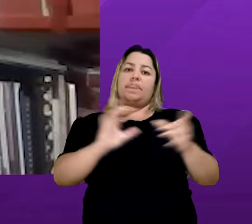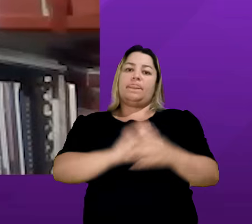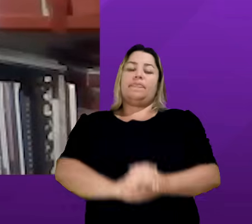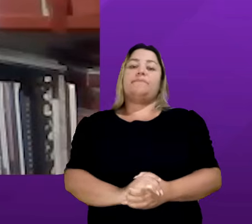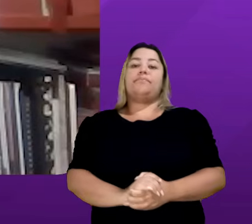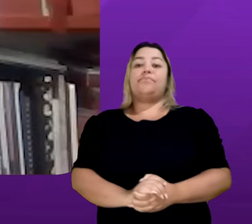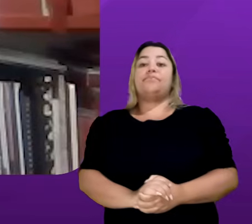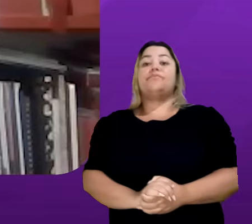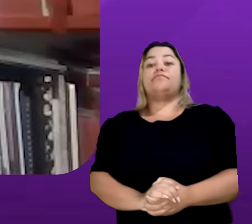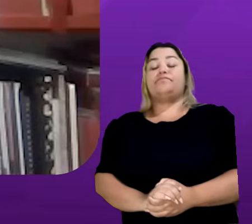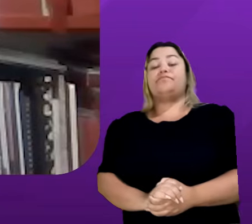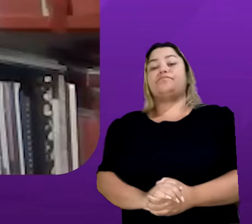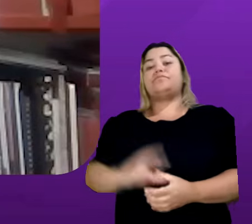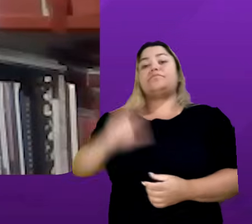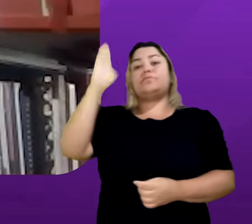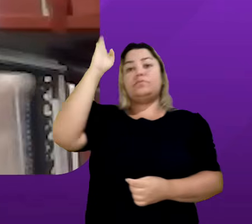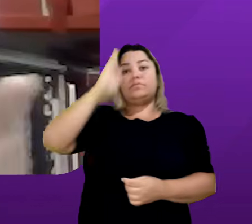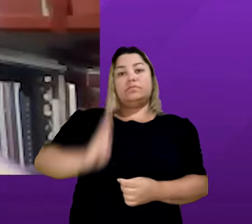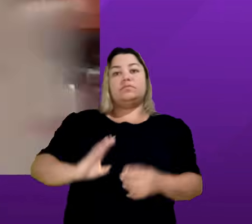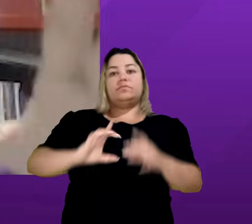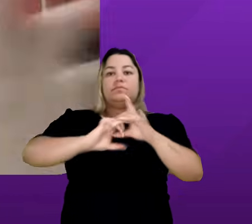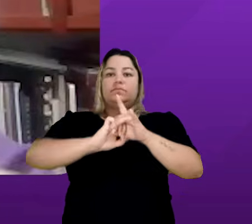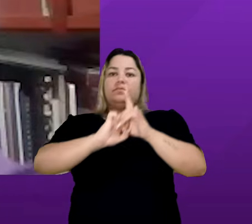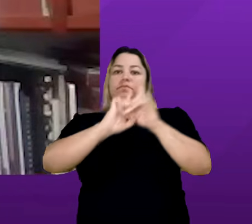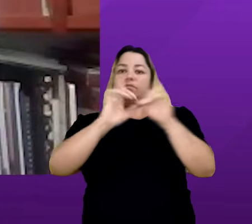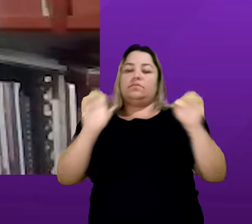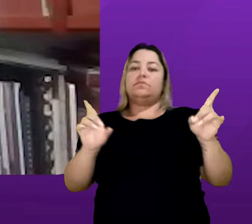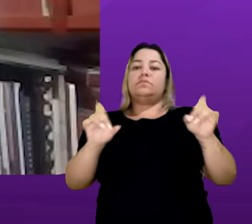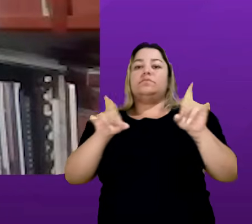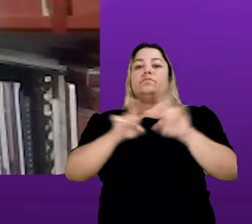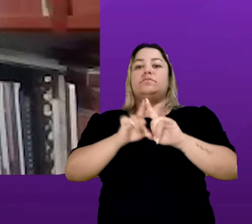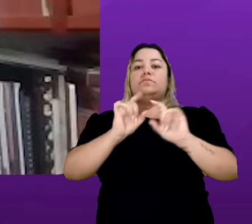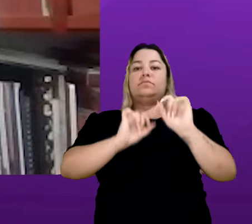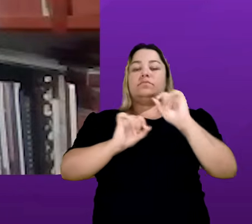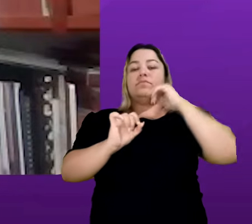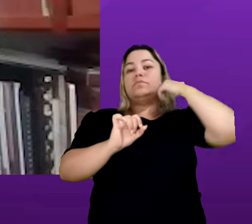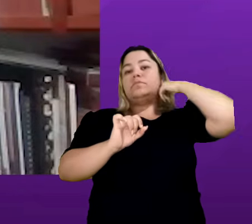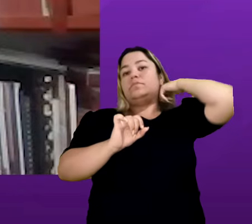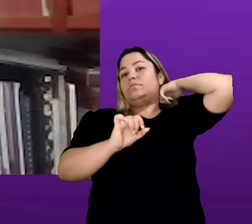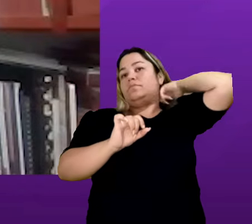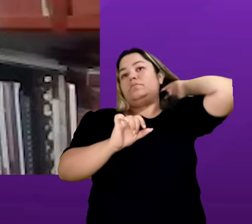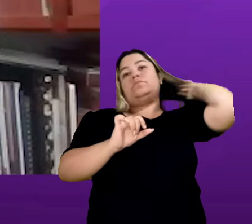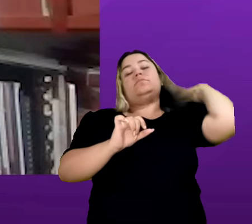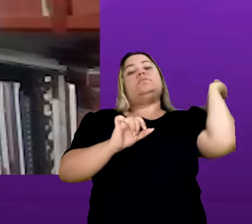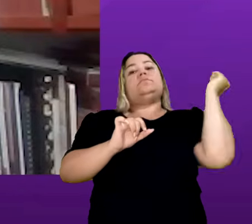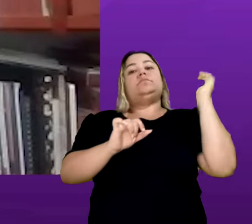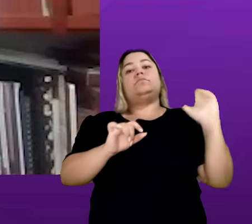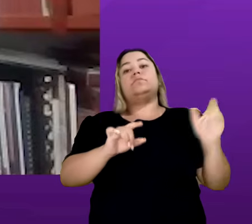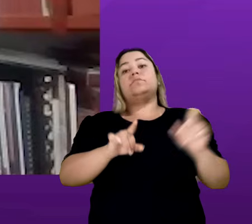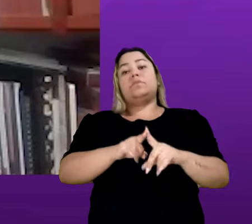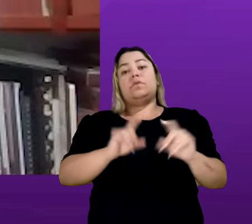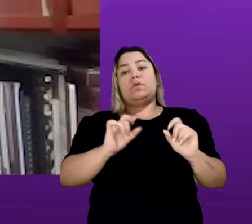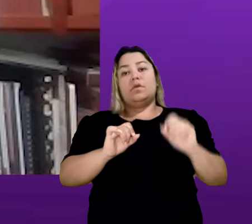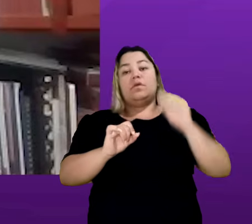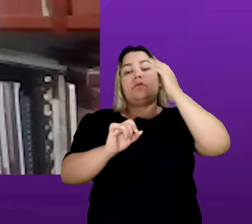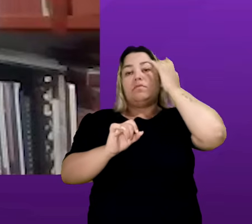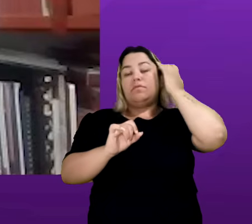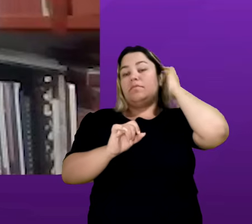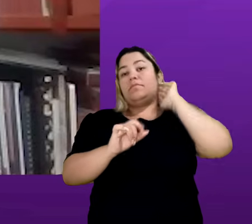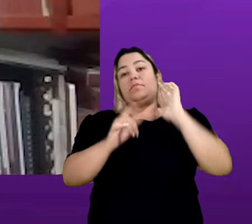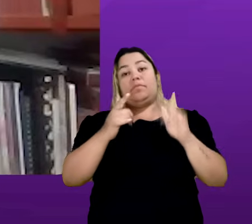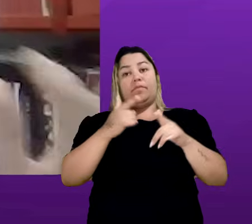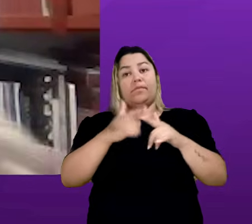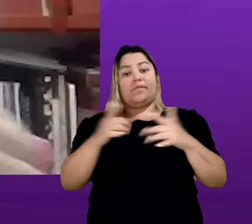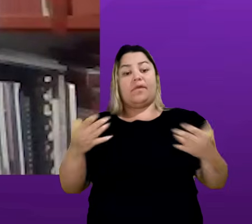uma democracia instalada com vários tormentos, é verdade, principalmente agora nesse